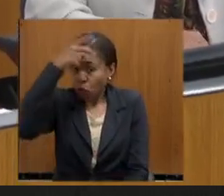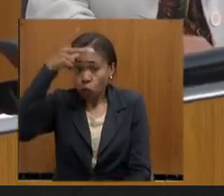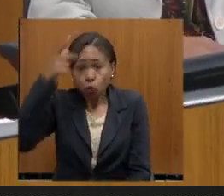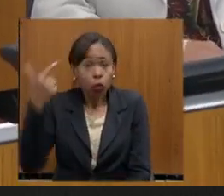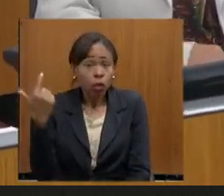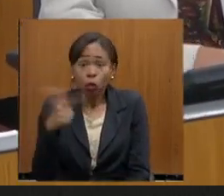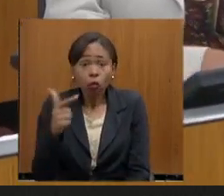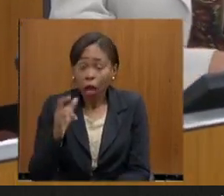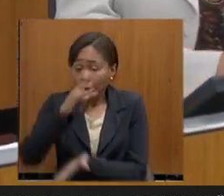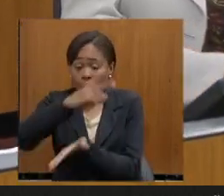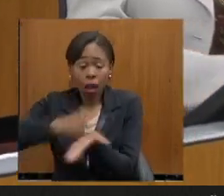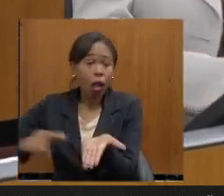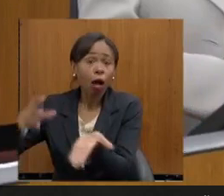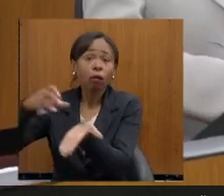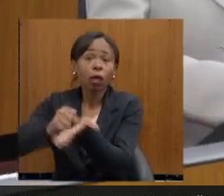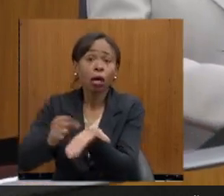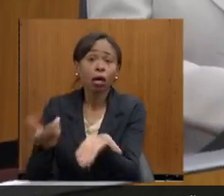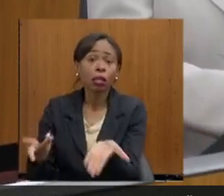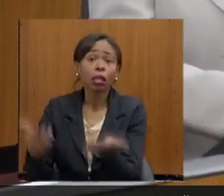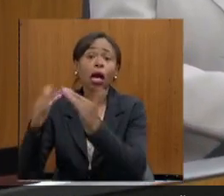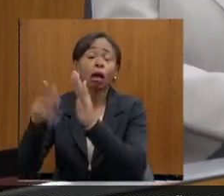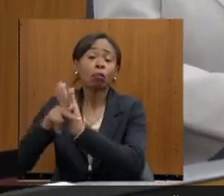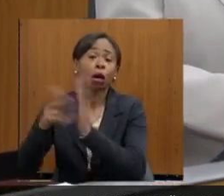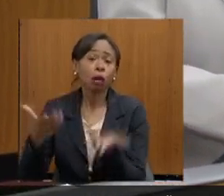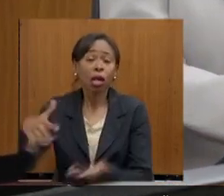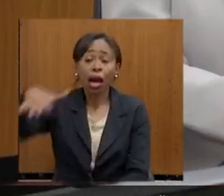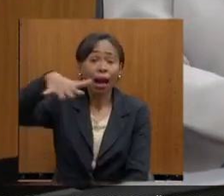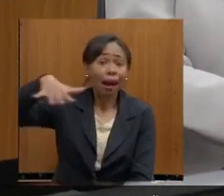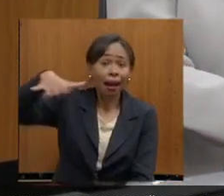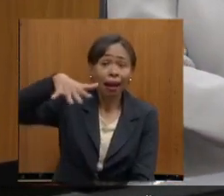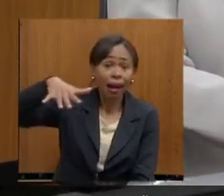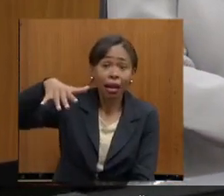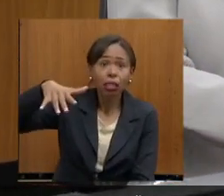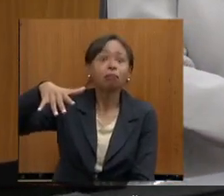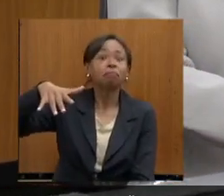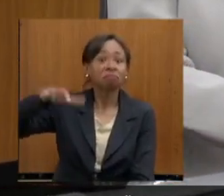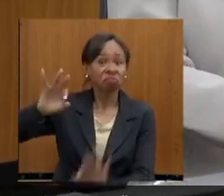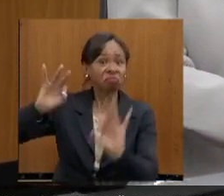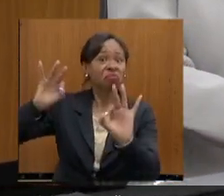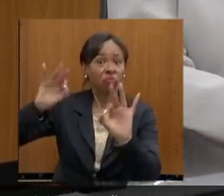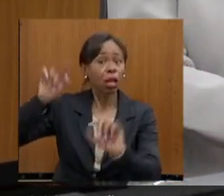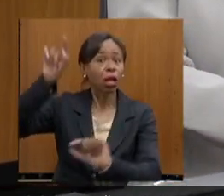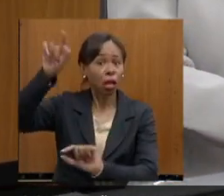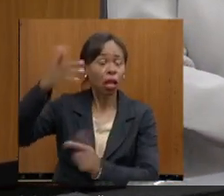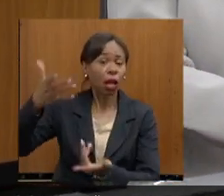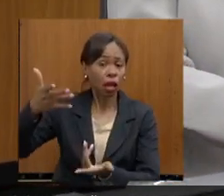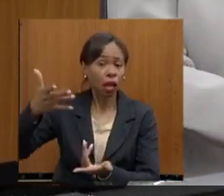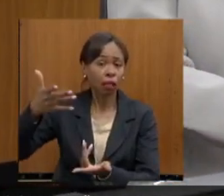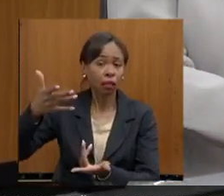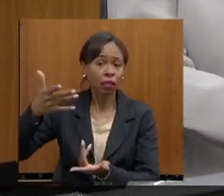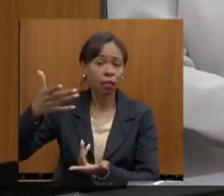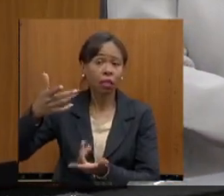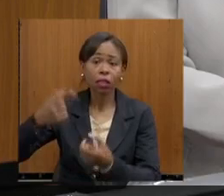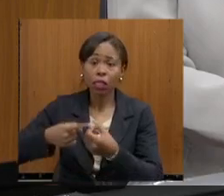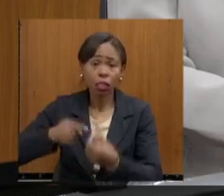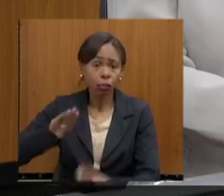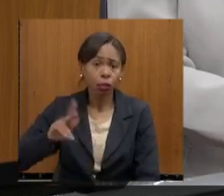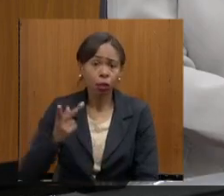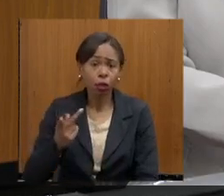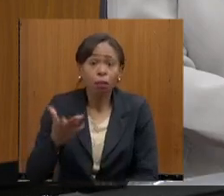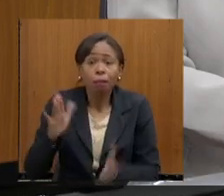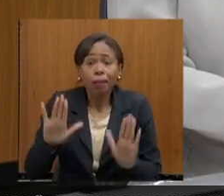regularizar aquele pessoal que mora numa das áreas mais nobres da cidade uma das condições mínimas